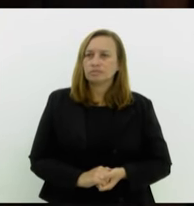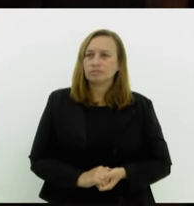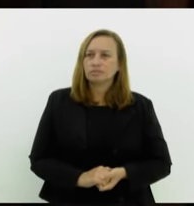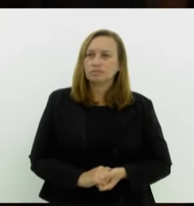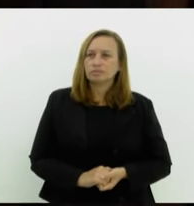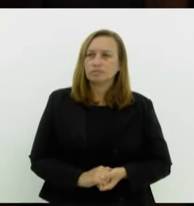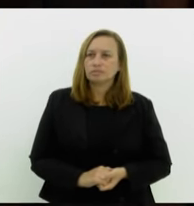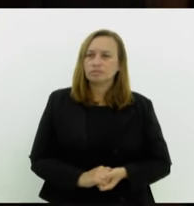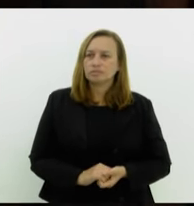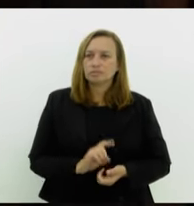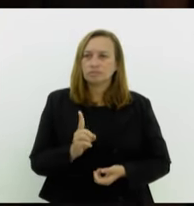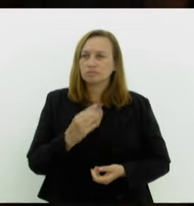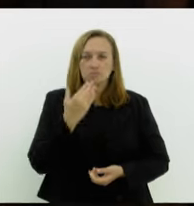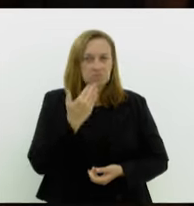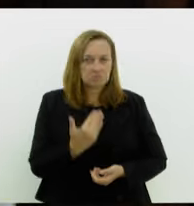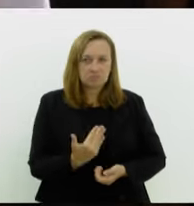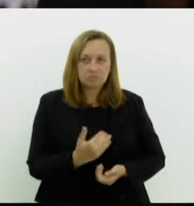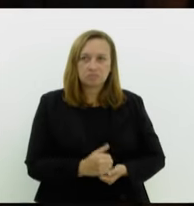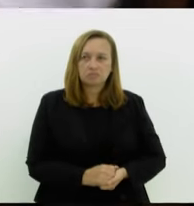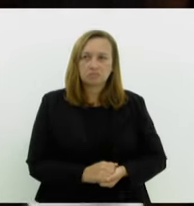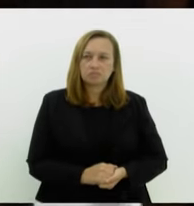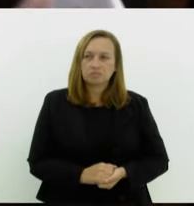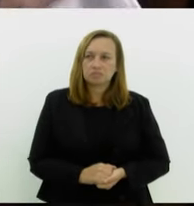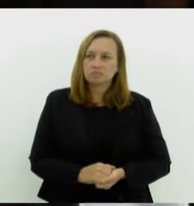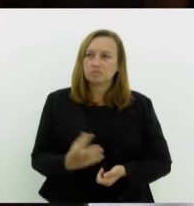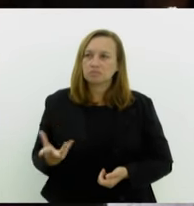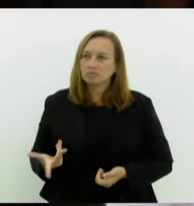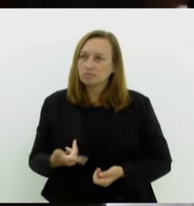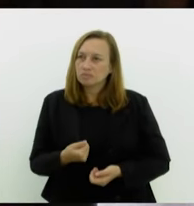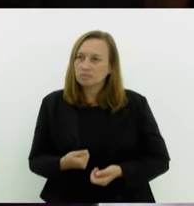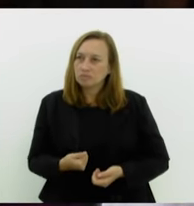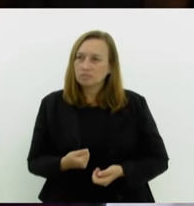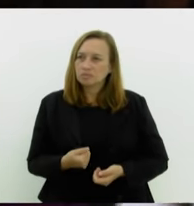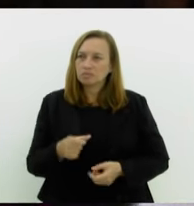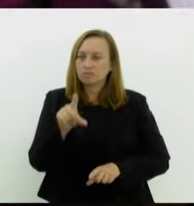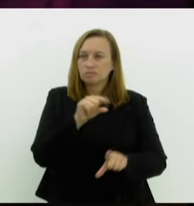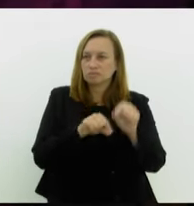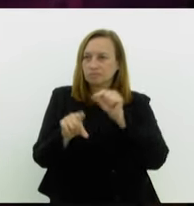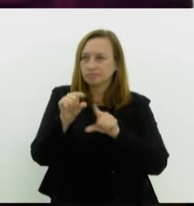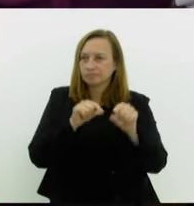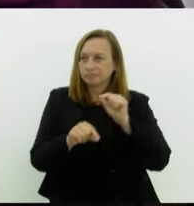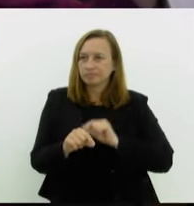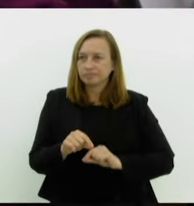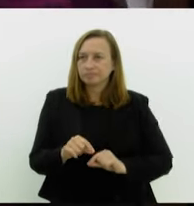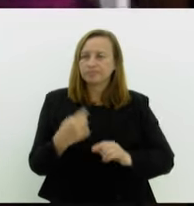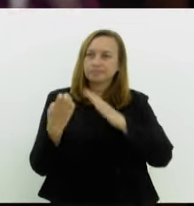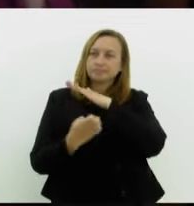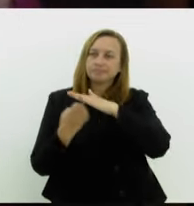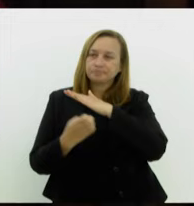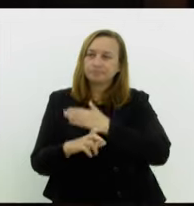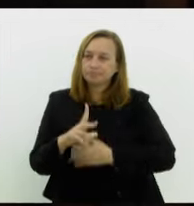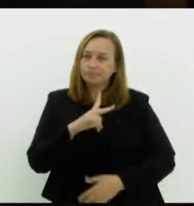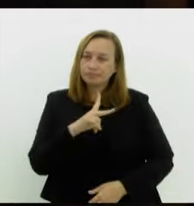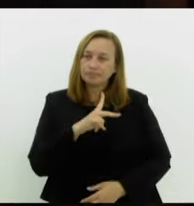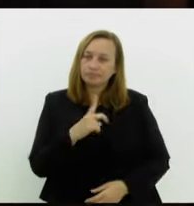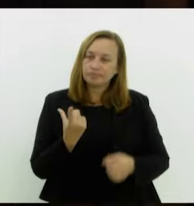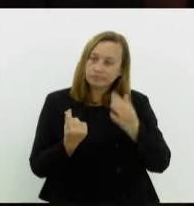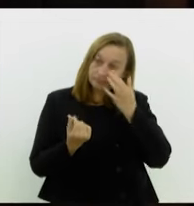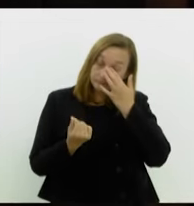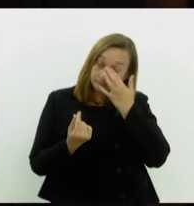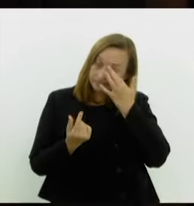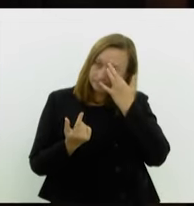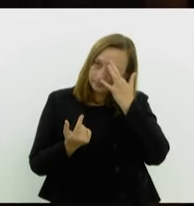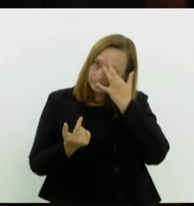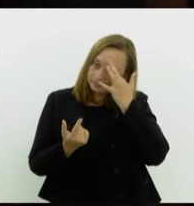não é um favor é uma questão de qualidade decisória nas empresas privadas isso gera dinheiro